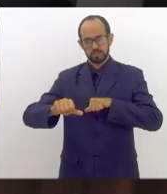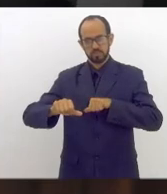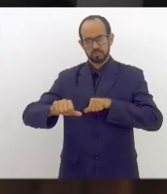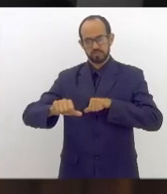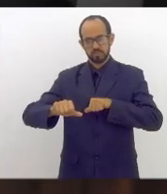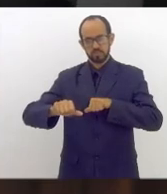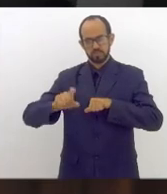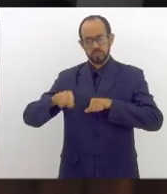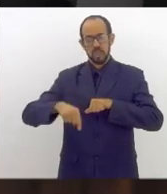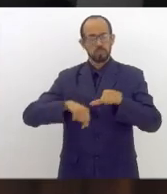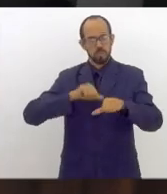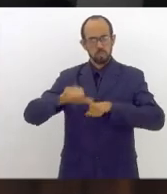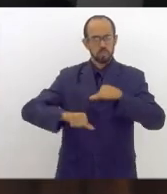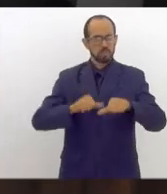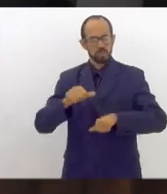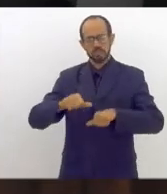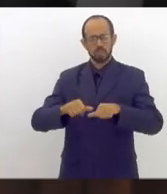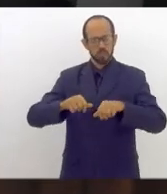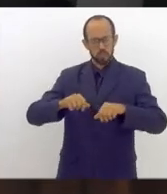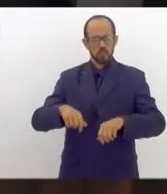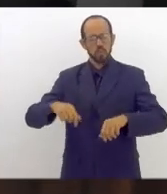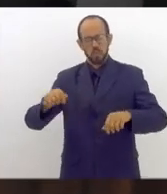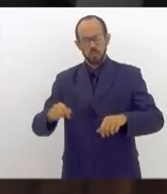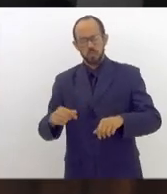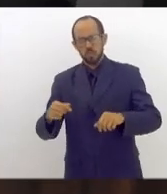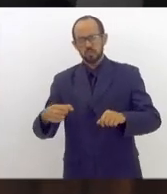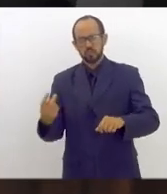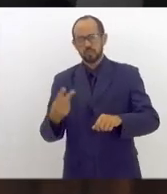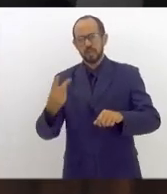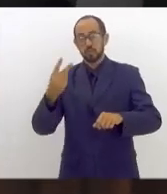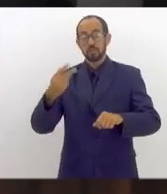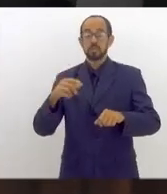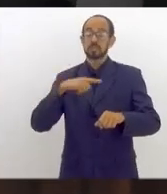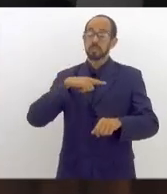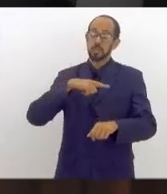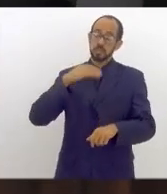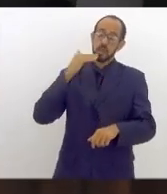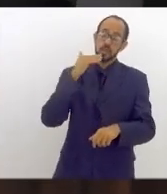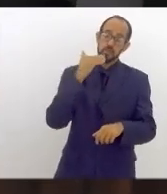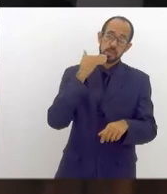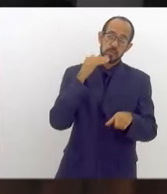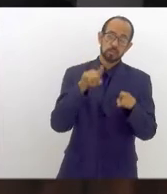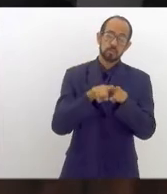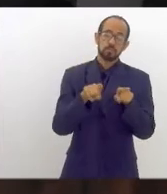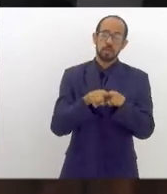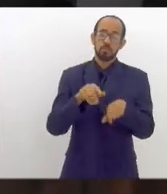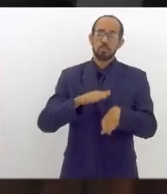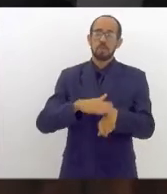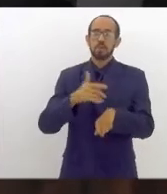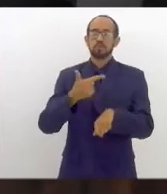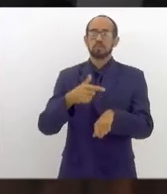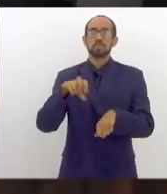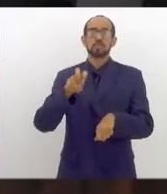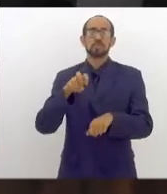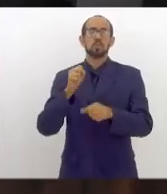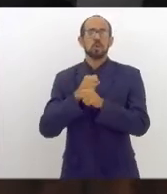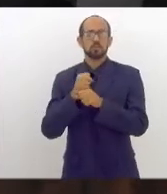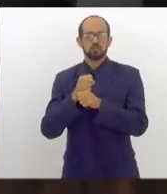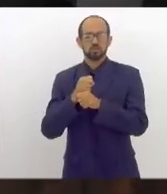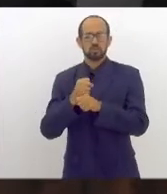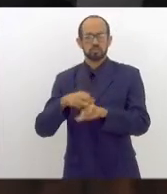os seus com as suas virtudes e seus defeitos de um grupo que ficou à frente da Assembleia por mais de 25 anos e a